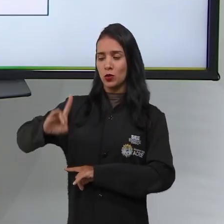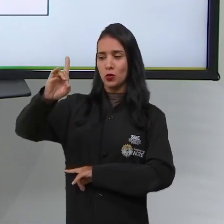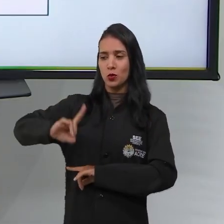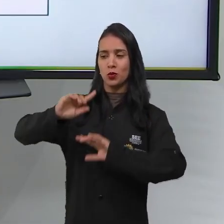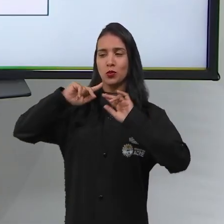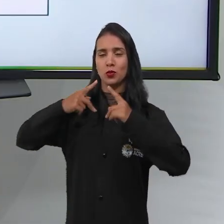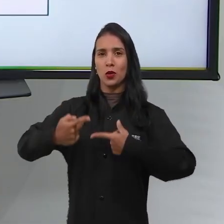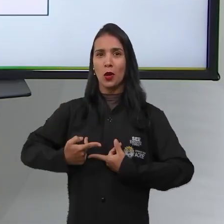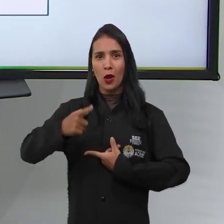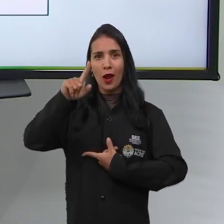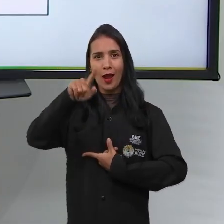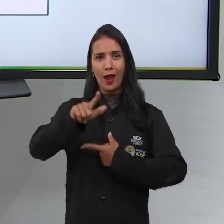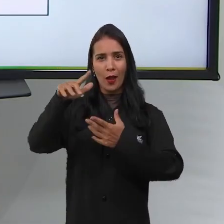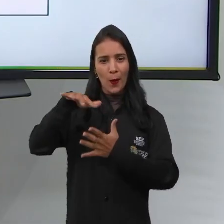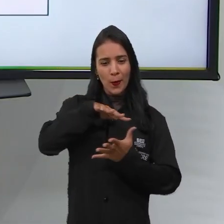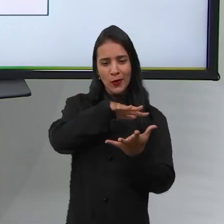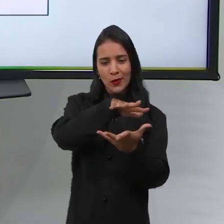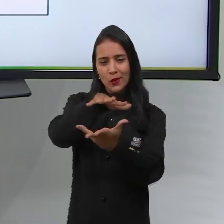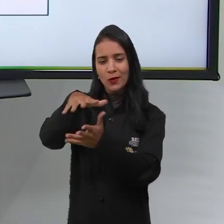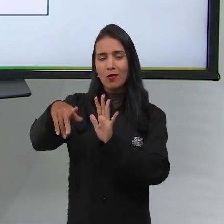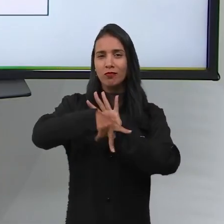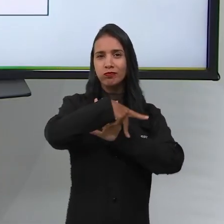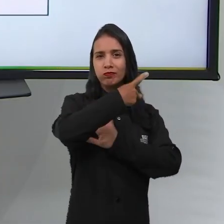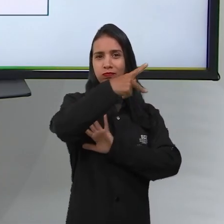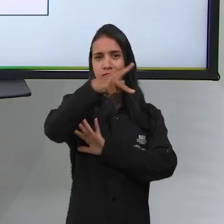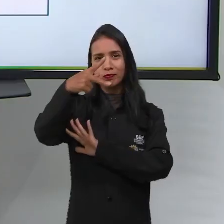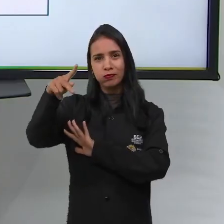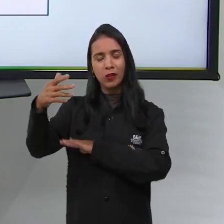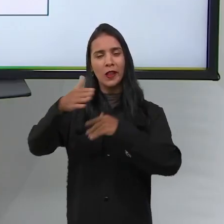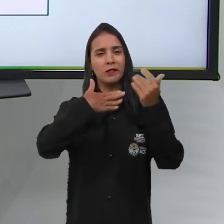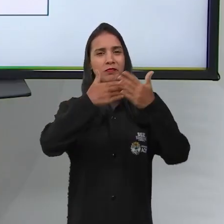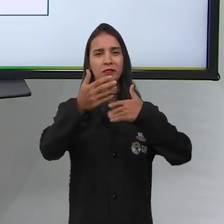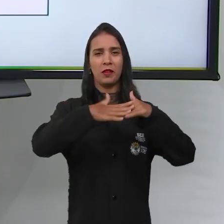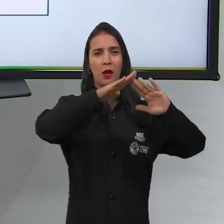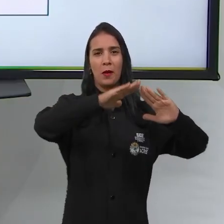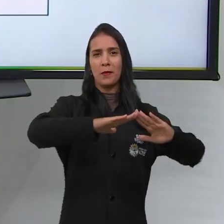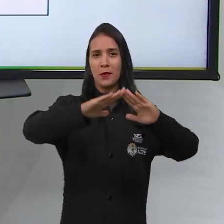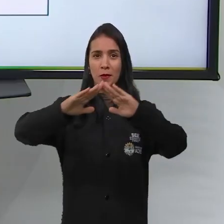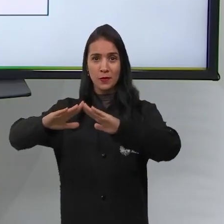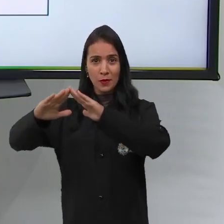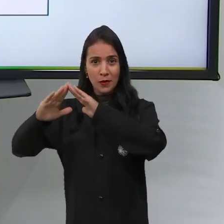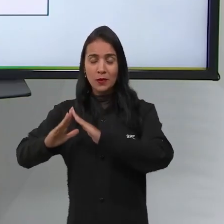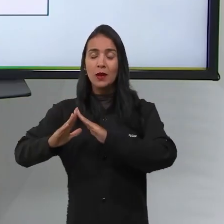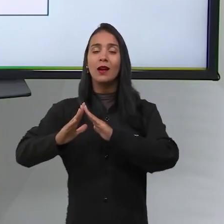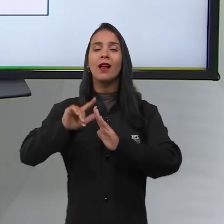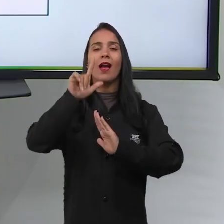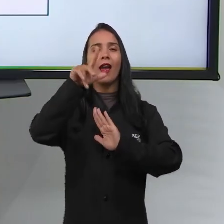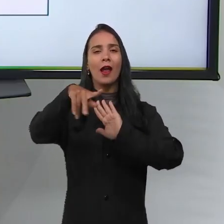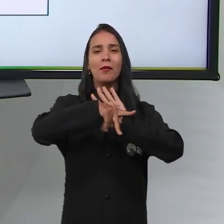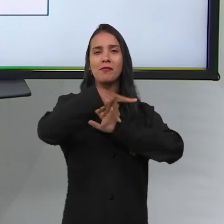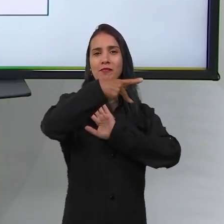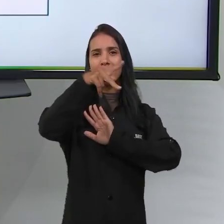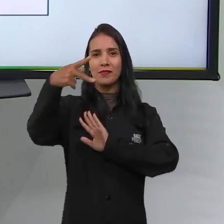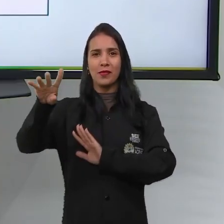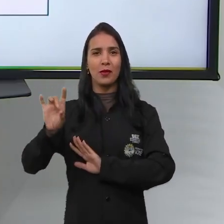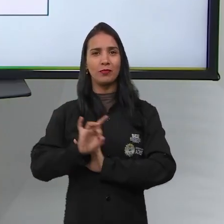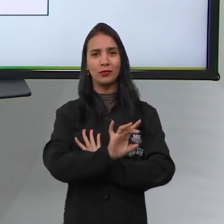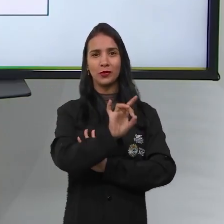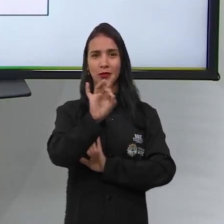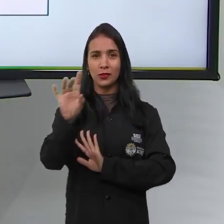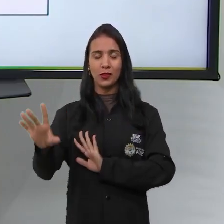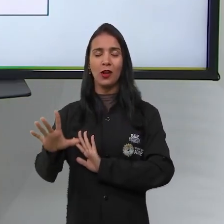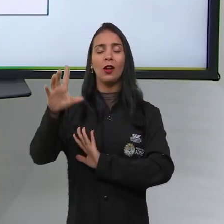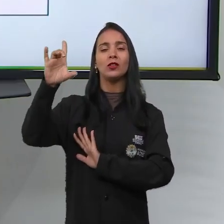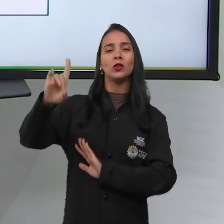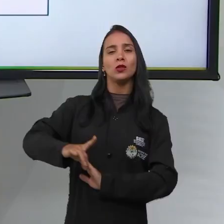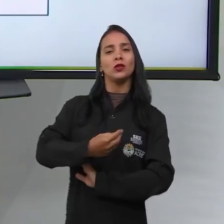universais, independente de onde você resida, são direitos inerentes aí que fazem parte do ser humano. Por exemplo, o direito à vida, o